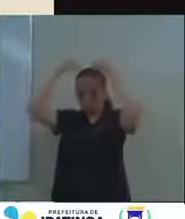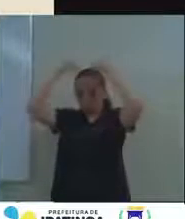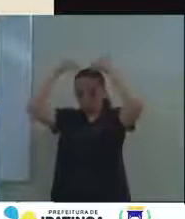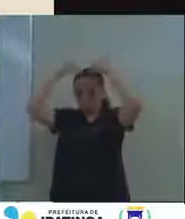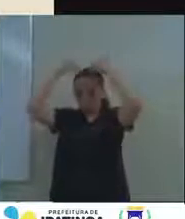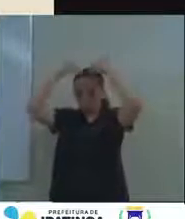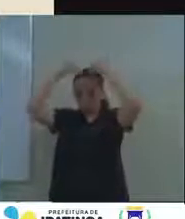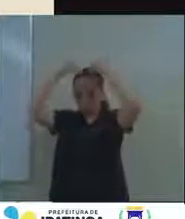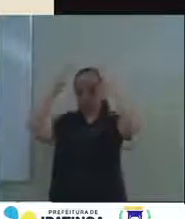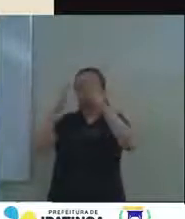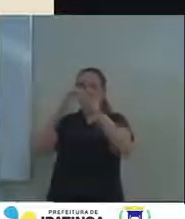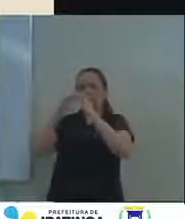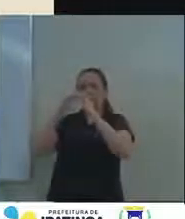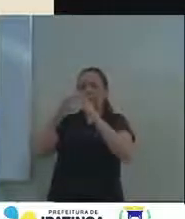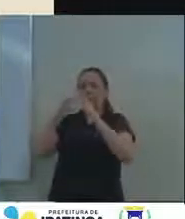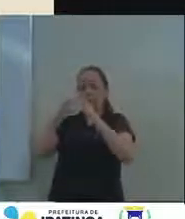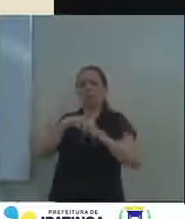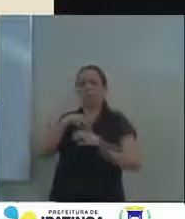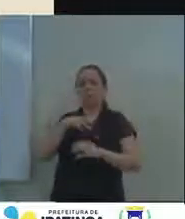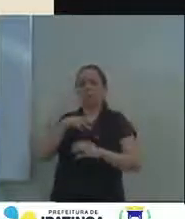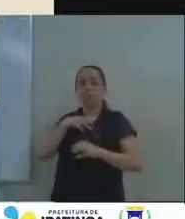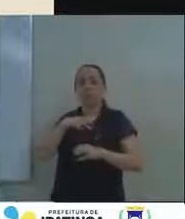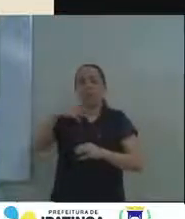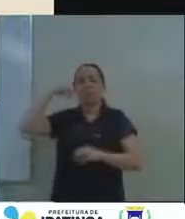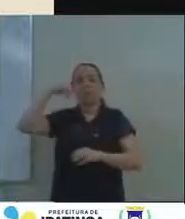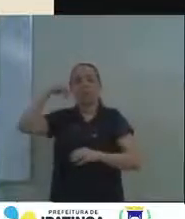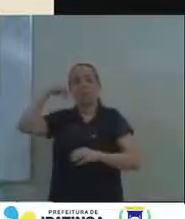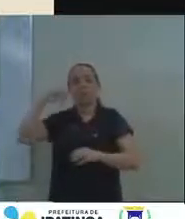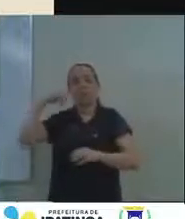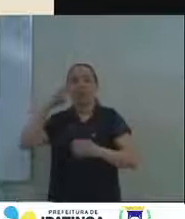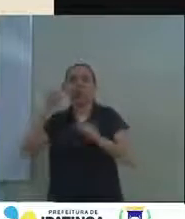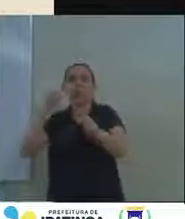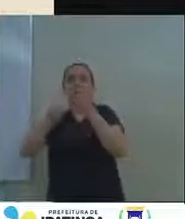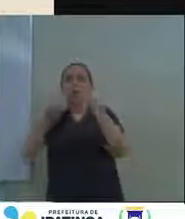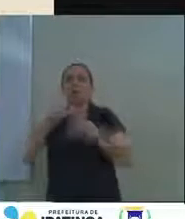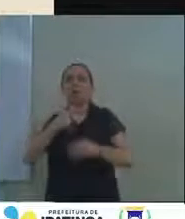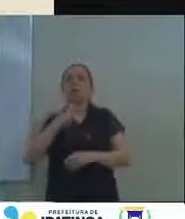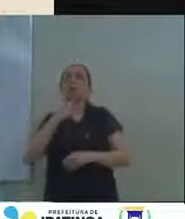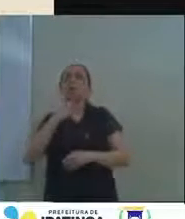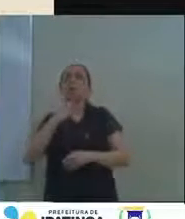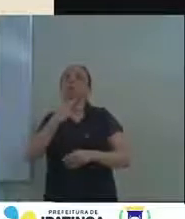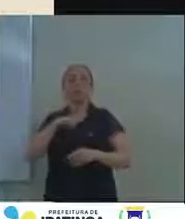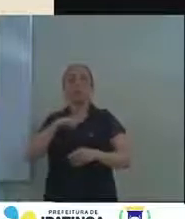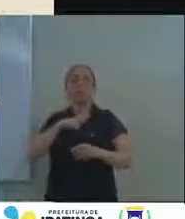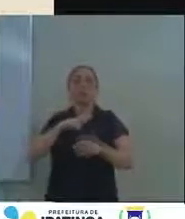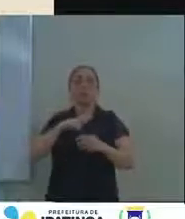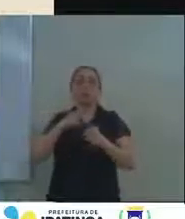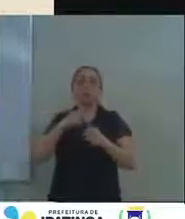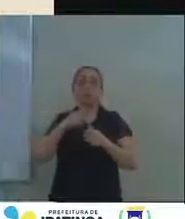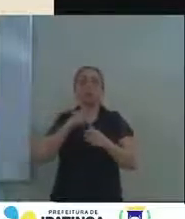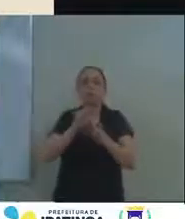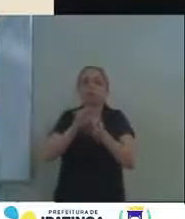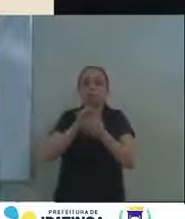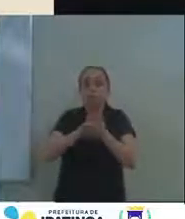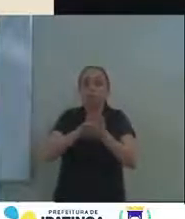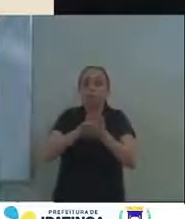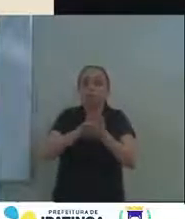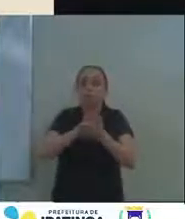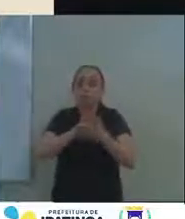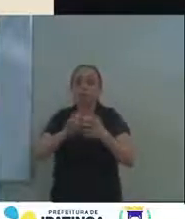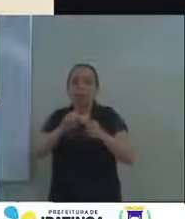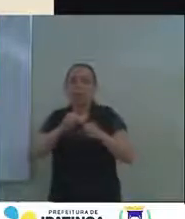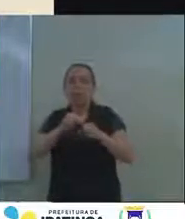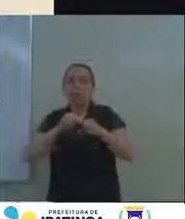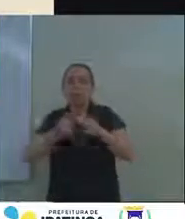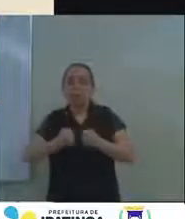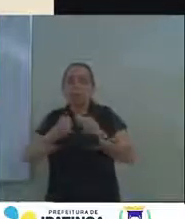eu amplificar um pouco o volume da minha voz, sem gerar tanto esforço na minha prega vocal. Esses